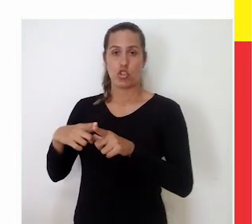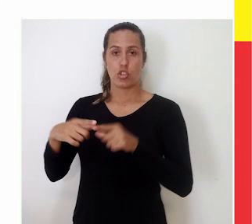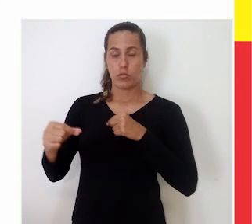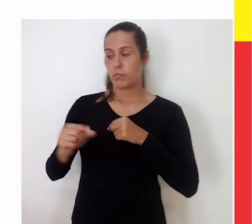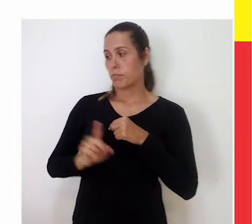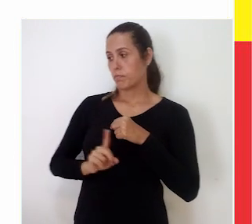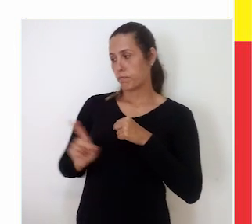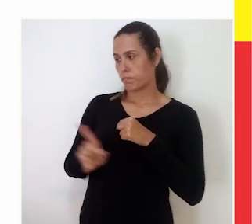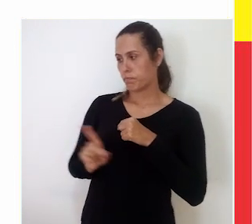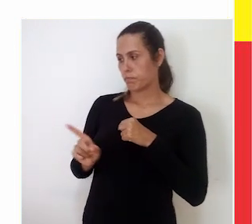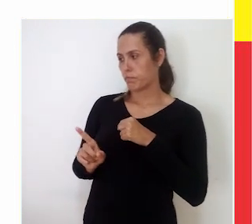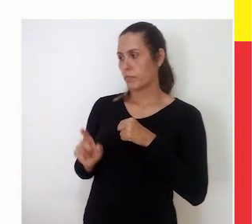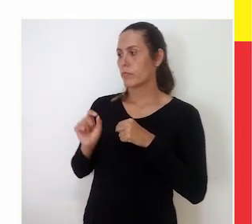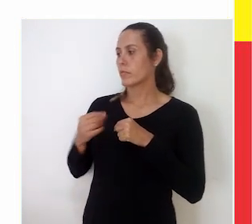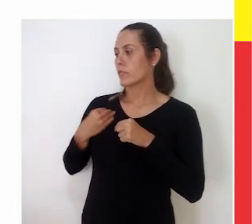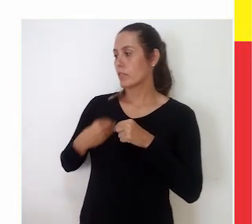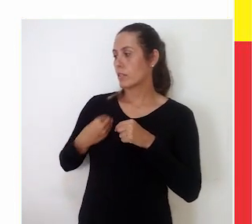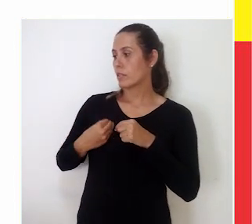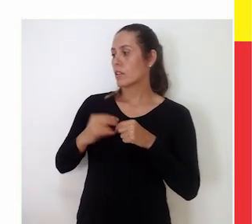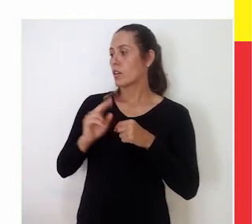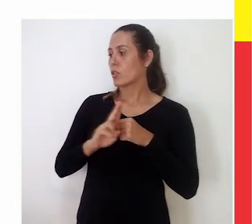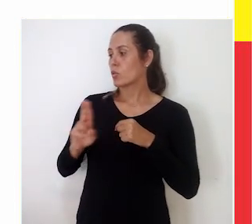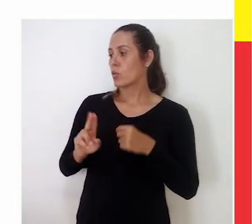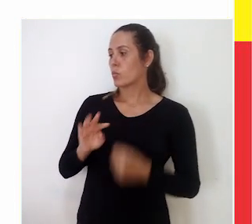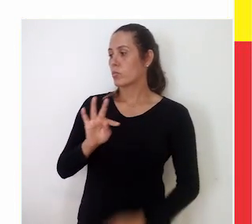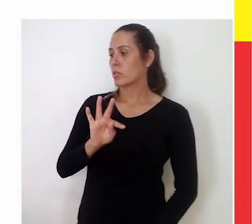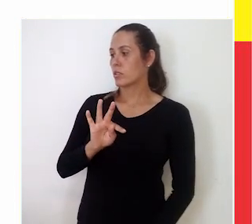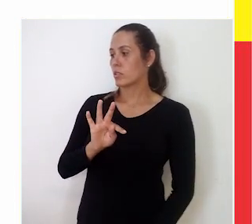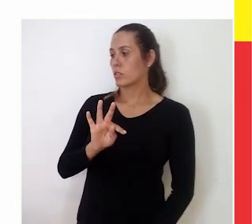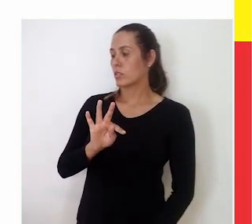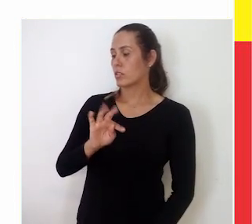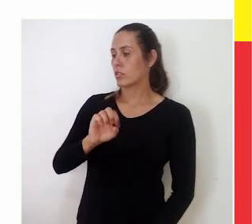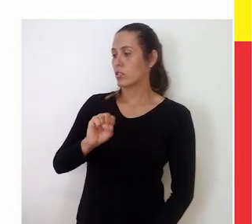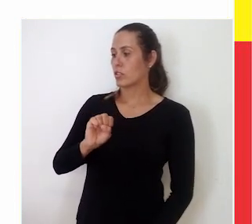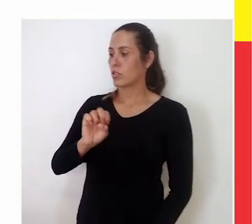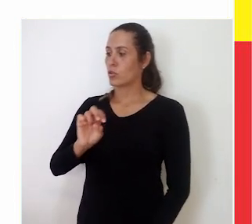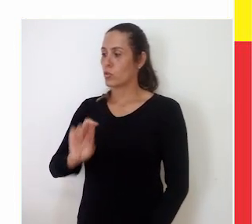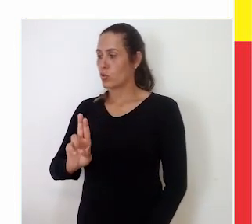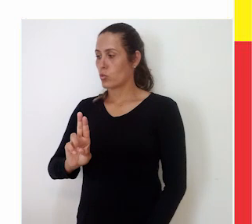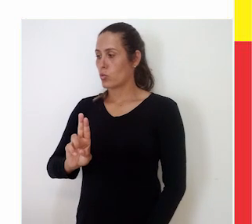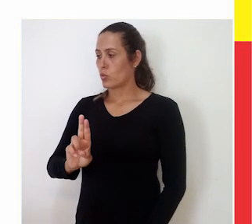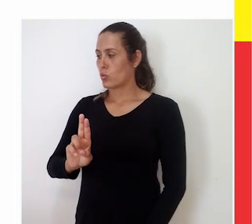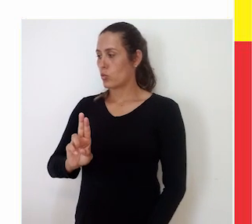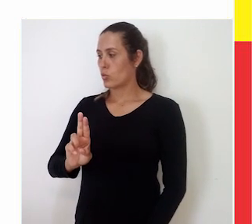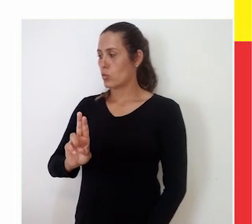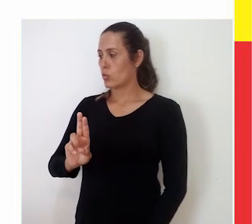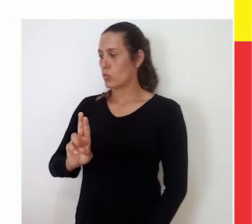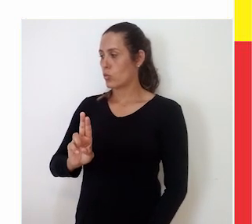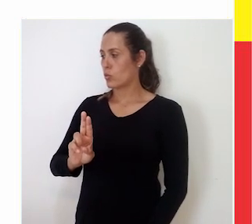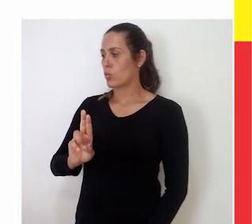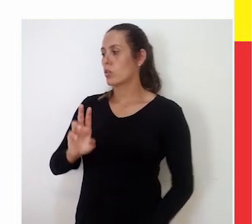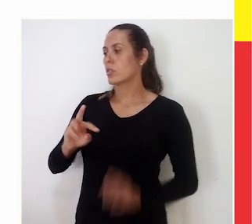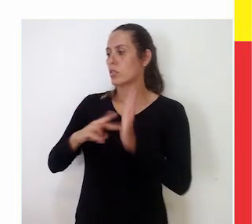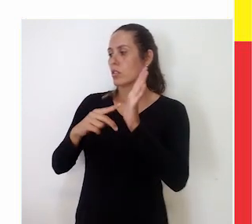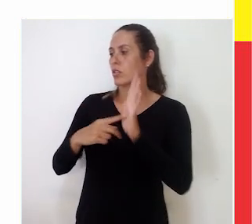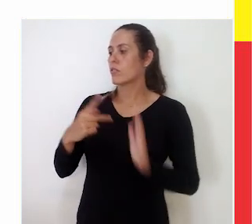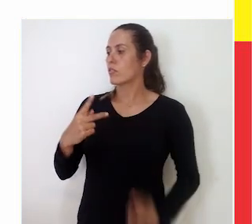Tsunami, onde temos Tsu, significa porto